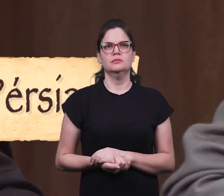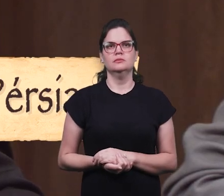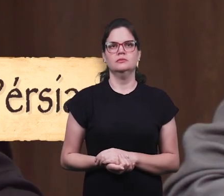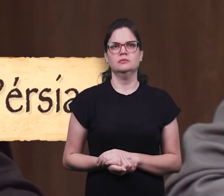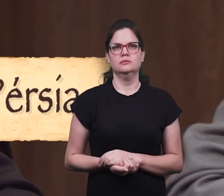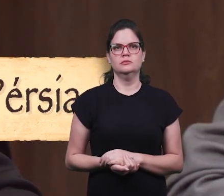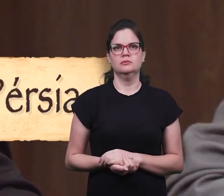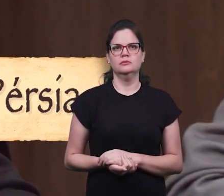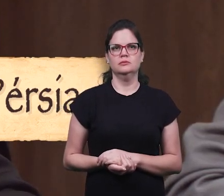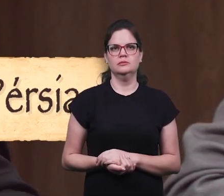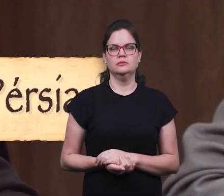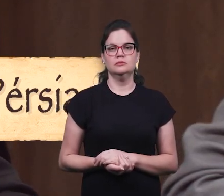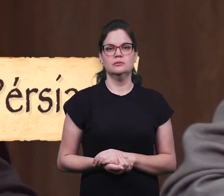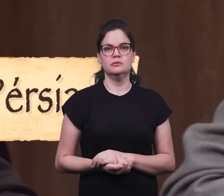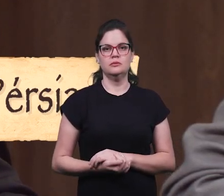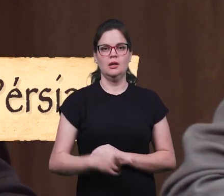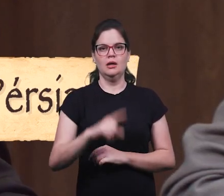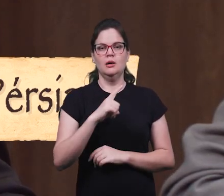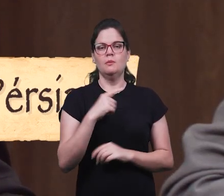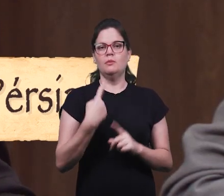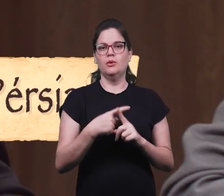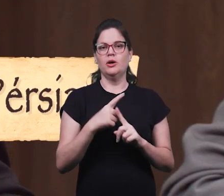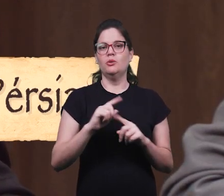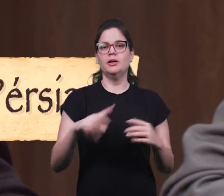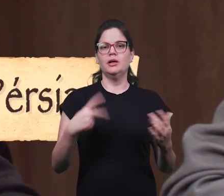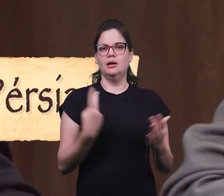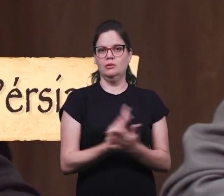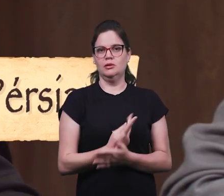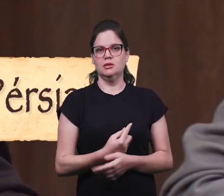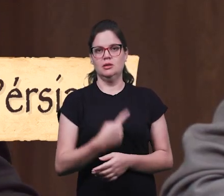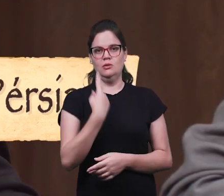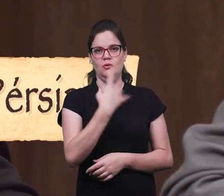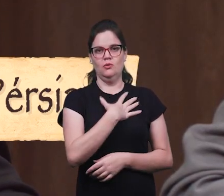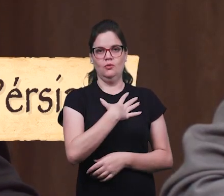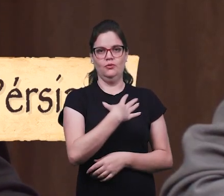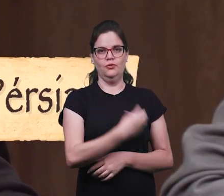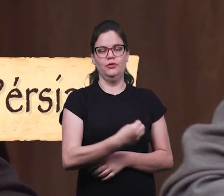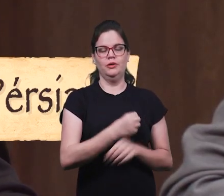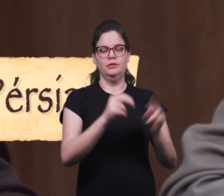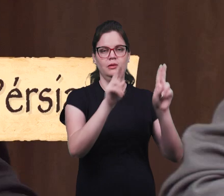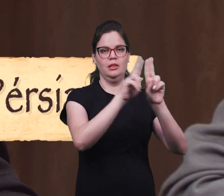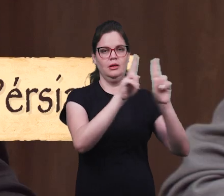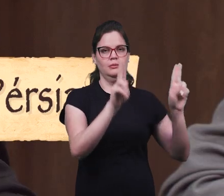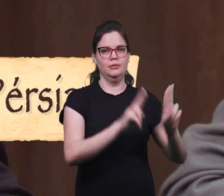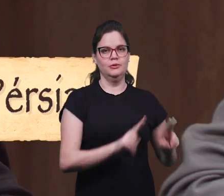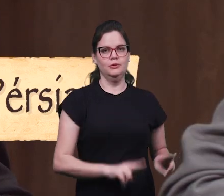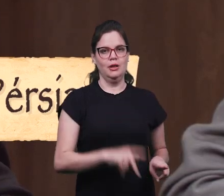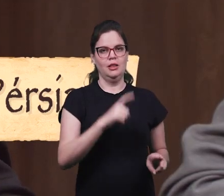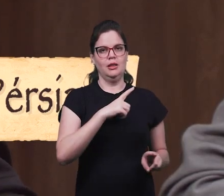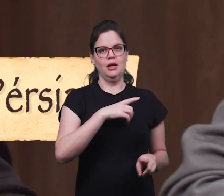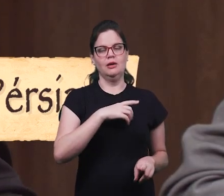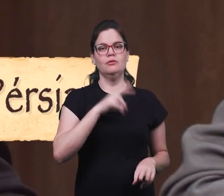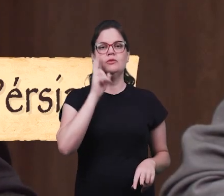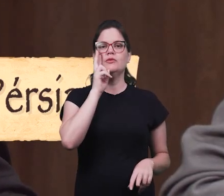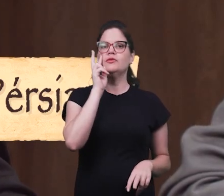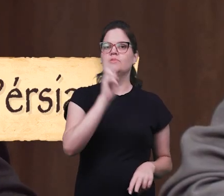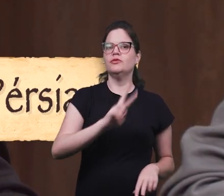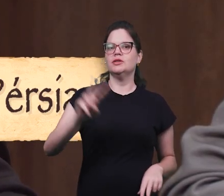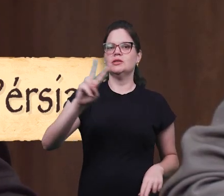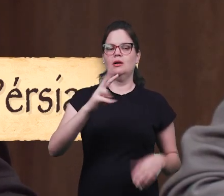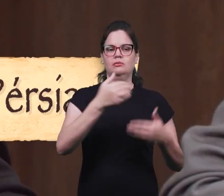um dos filhos lá de Nabucodonosor, um sucessor, teve a visão na parede.